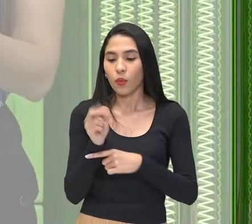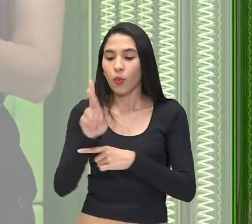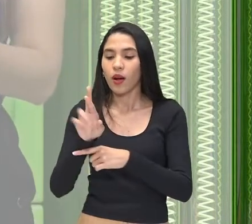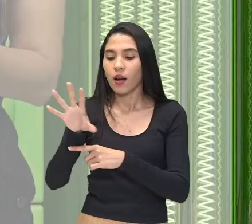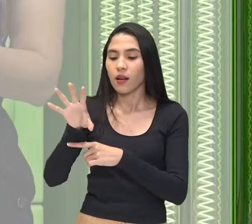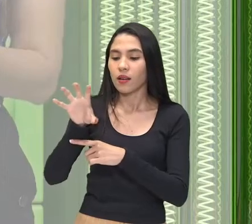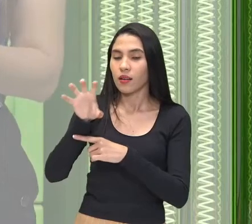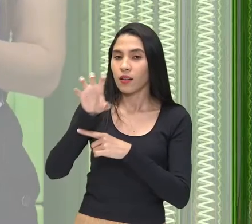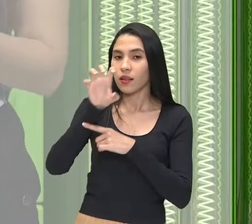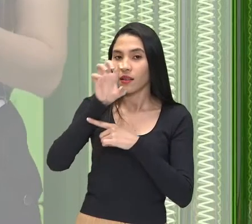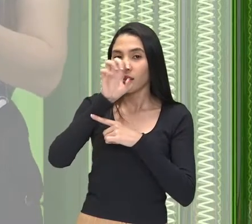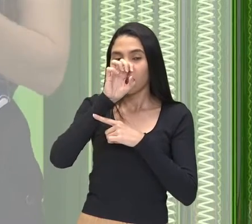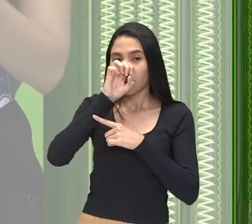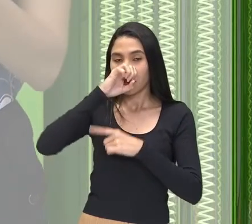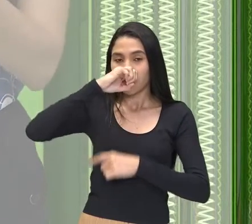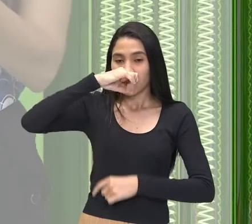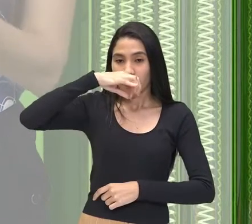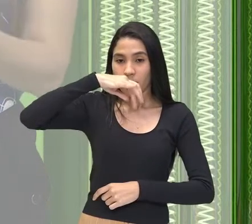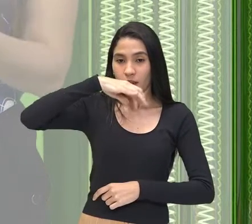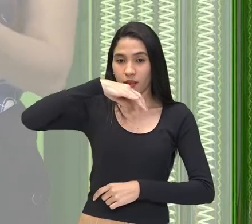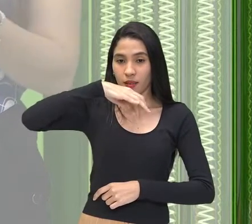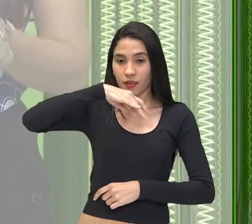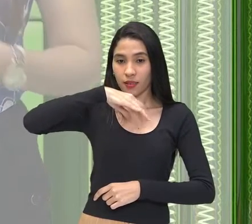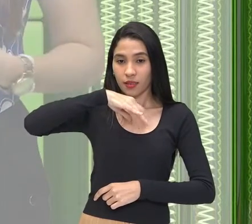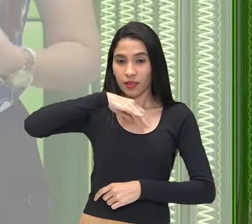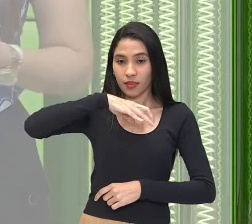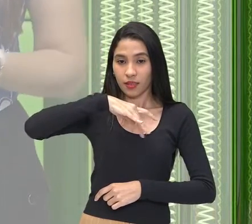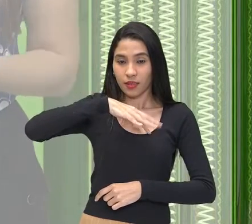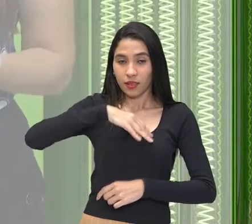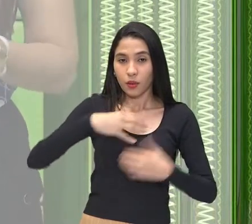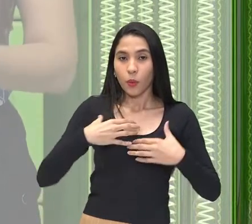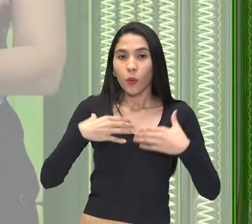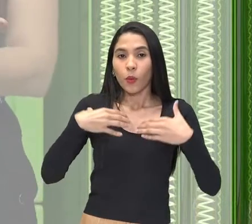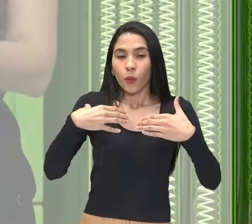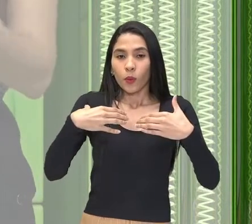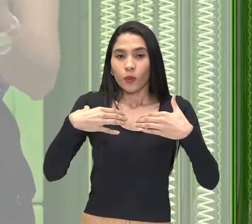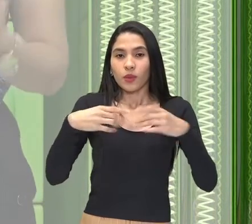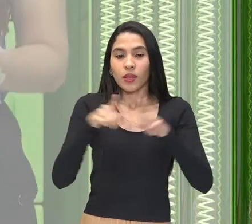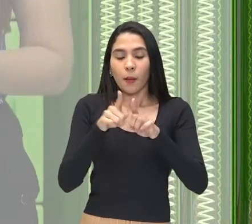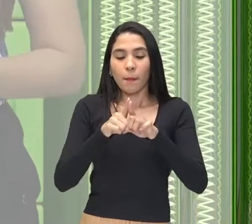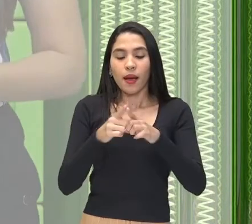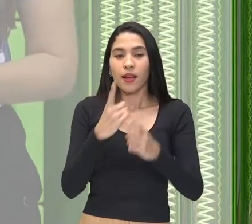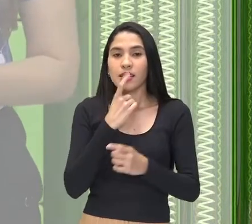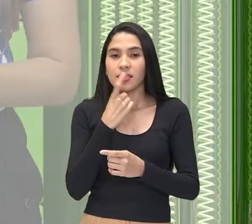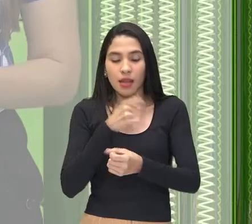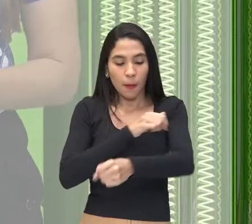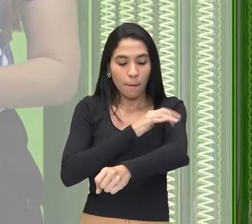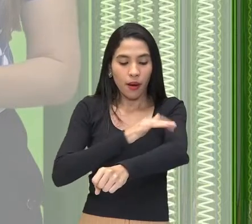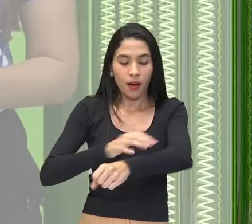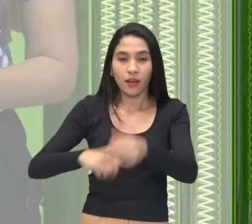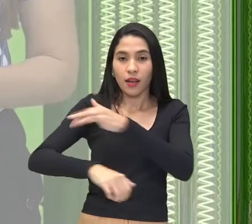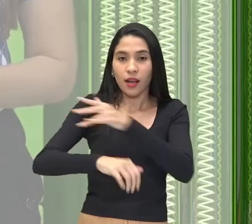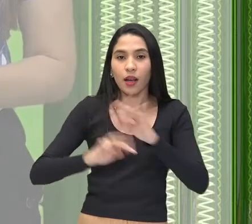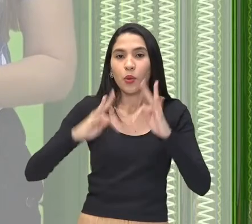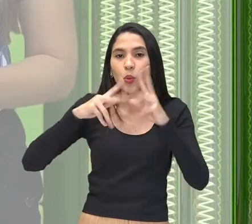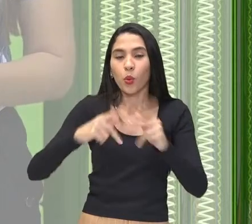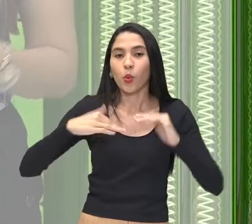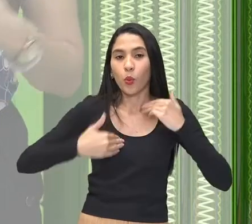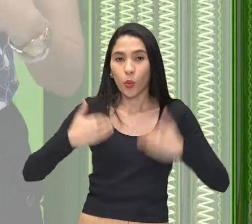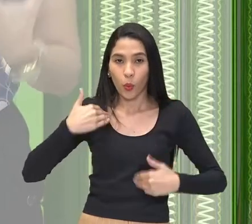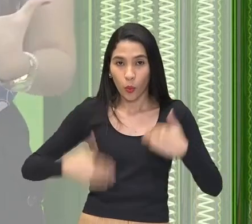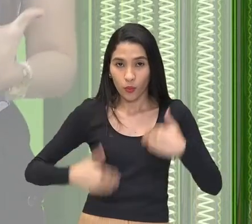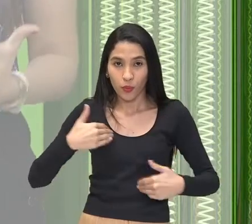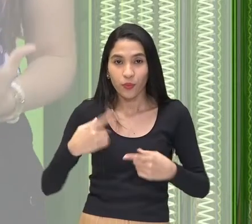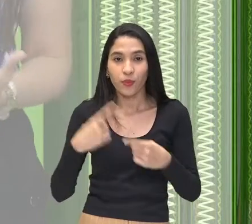entrar nos pulmões e pelo sangue será levado para todas as células do nosso corpo, certo?